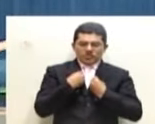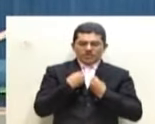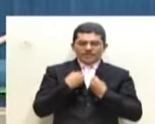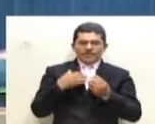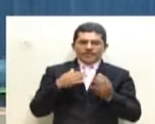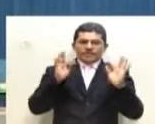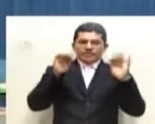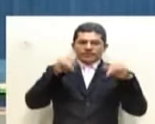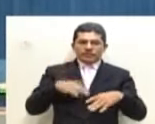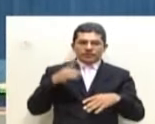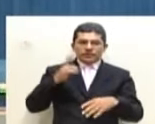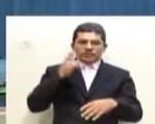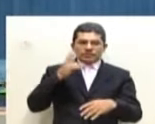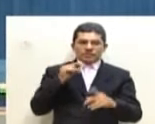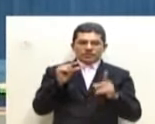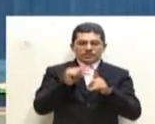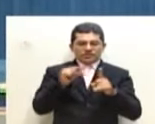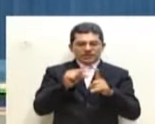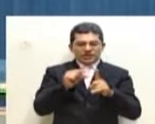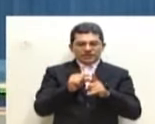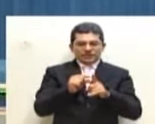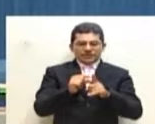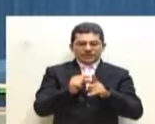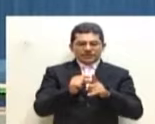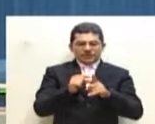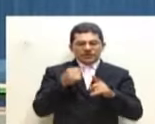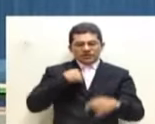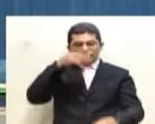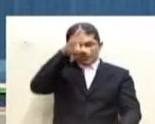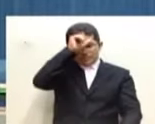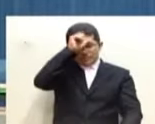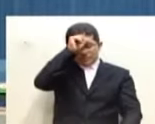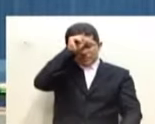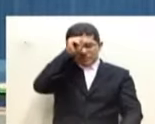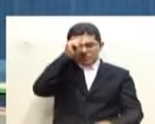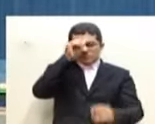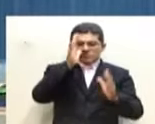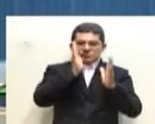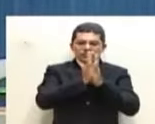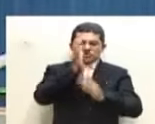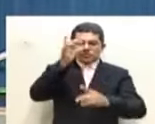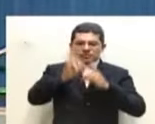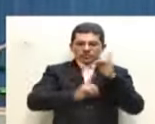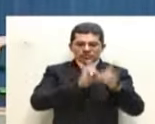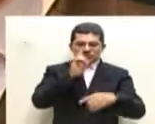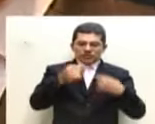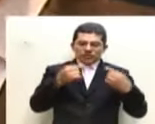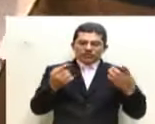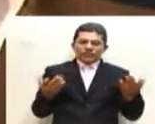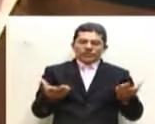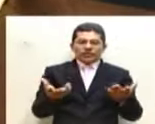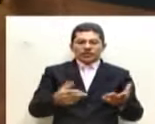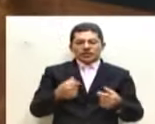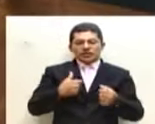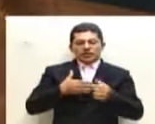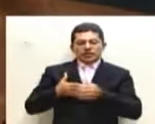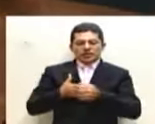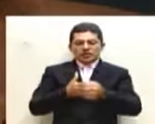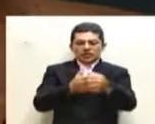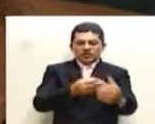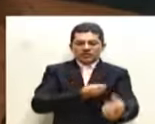fim, deputada Conceição, uma palavra que eu aprendi nos embates e que guia muito a minha